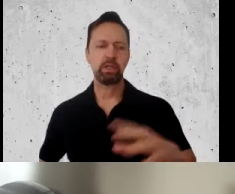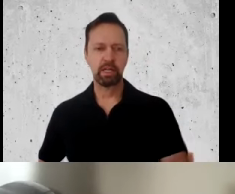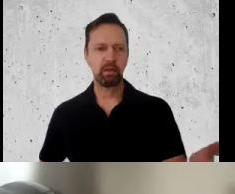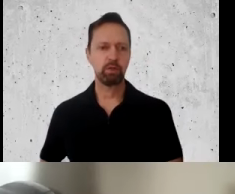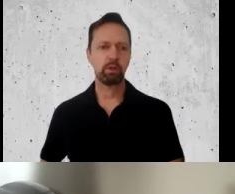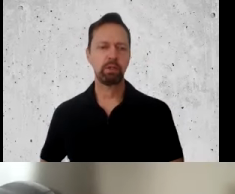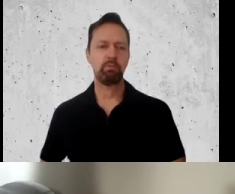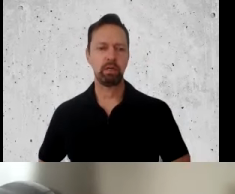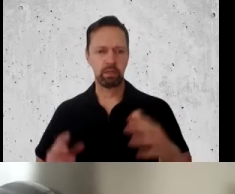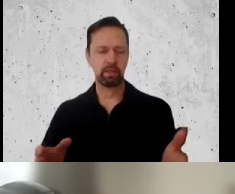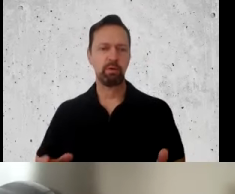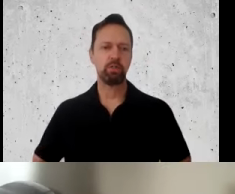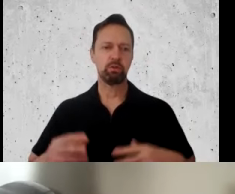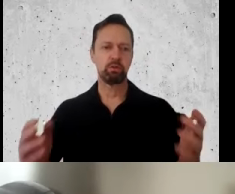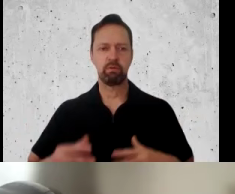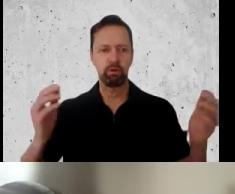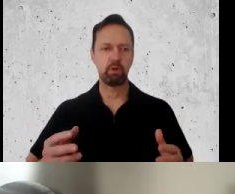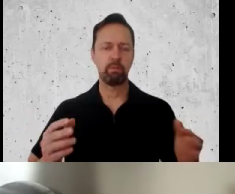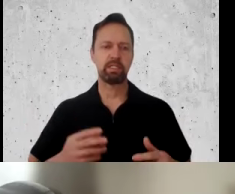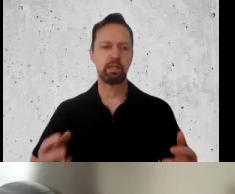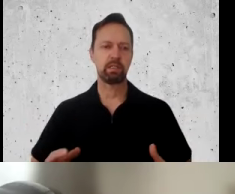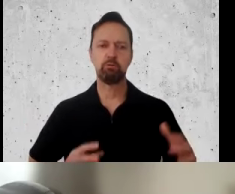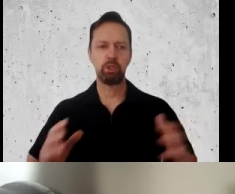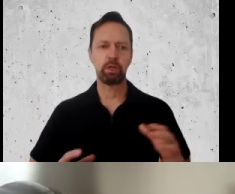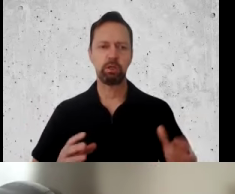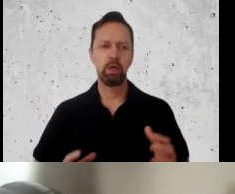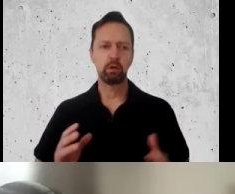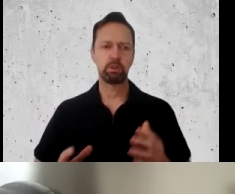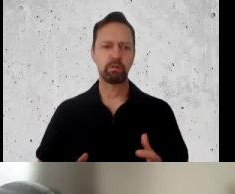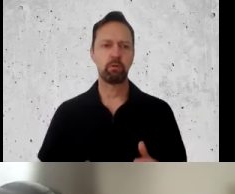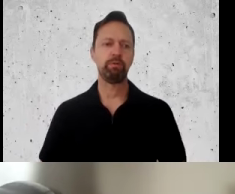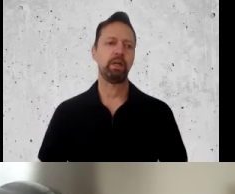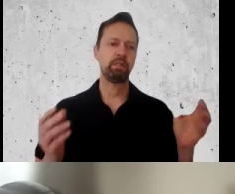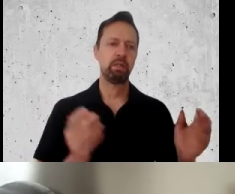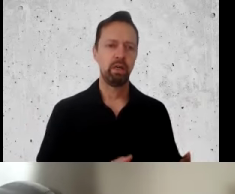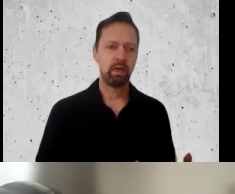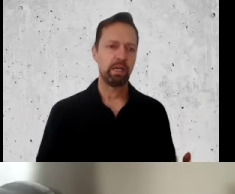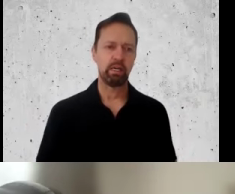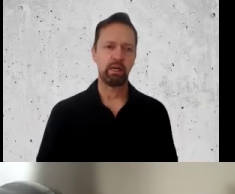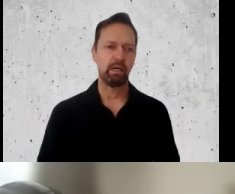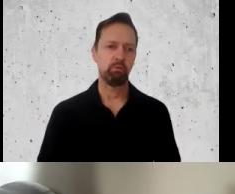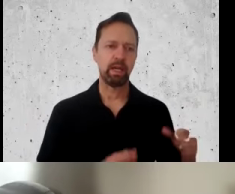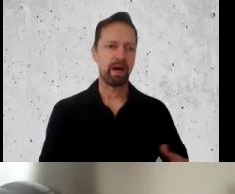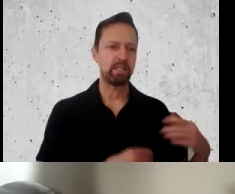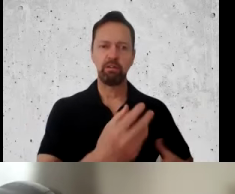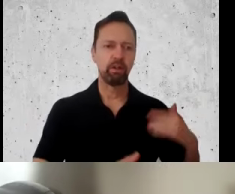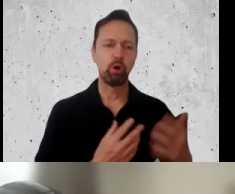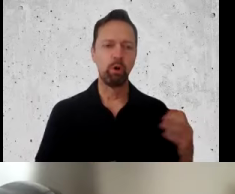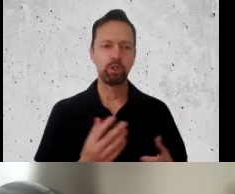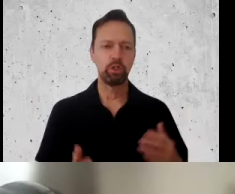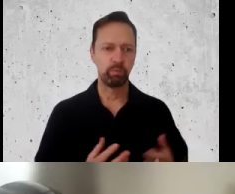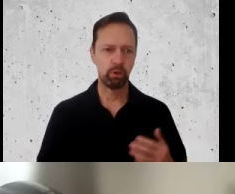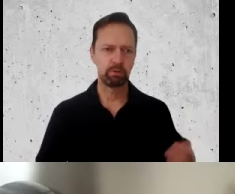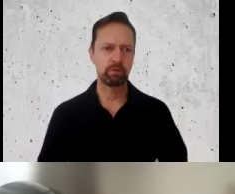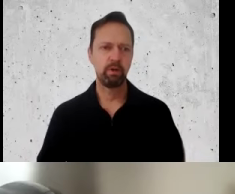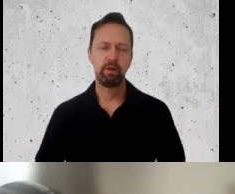o debate é exatamente o que eu tinha em mente, exatamente isso. Foi uma apresentação típica, como se fosse uma conferência, e aí o debate levantou